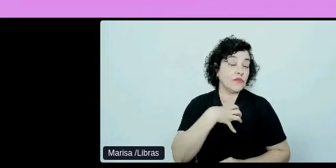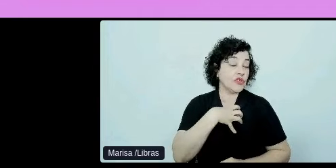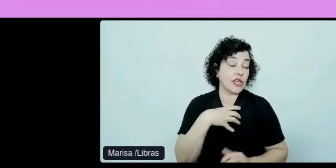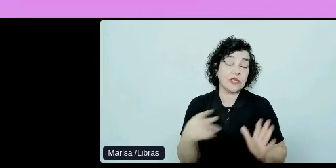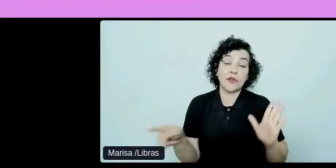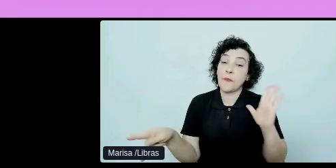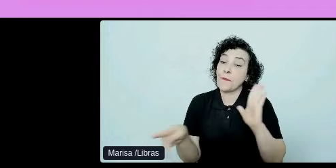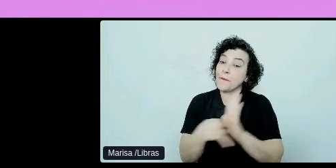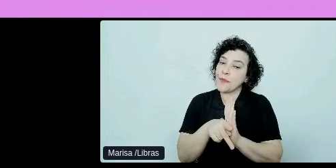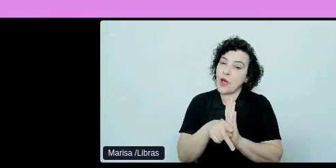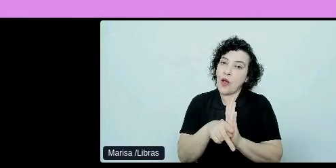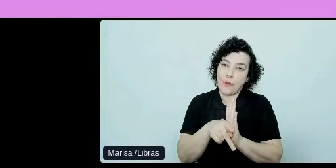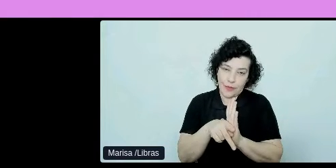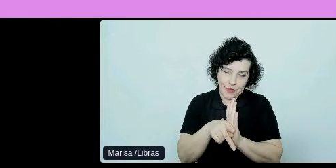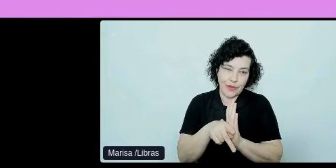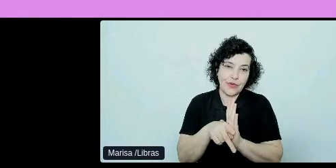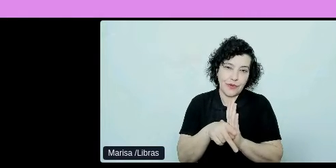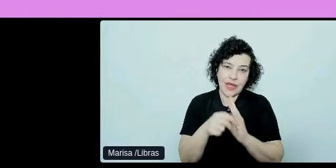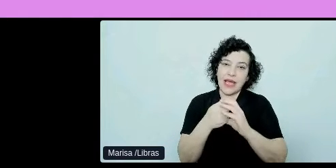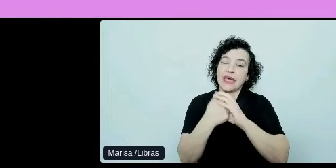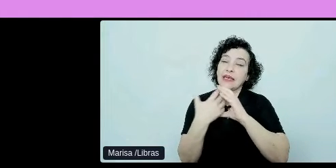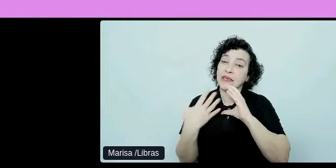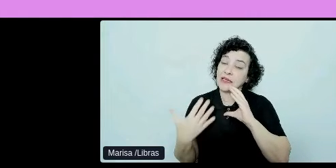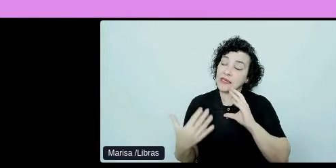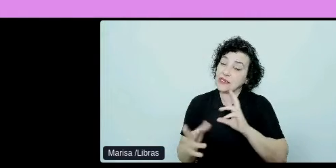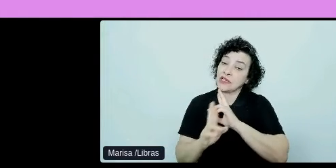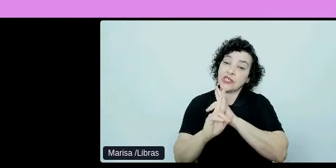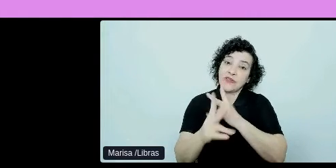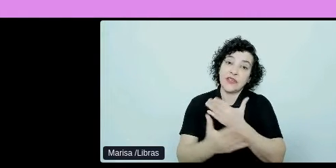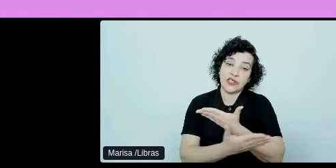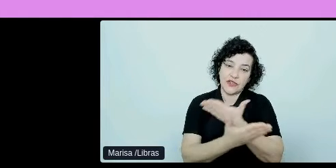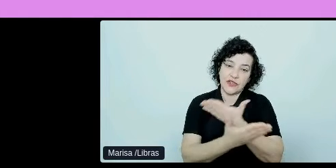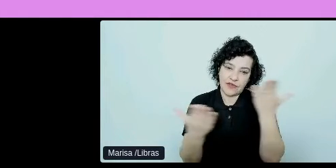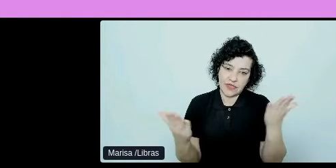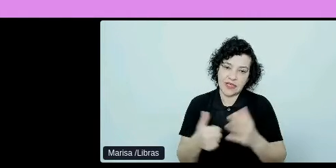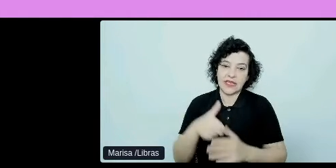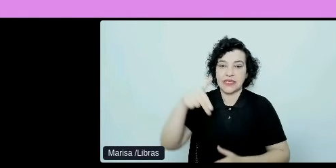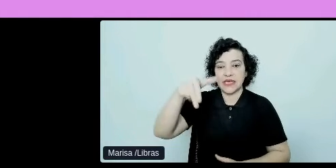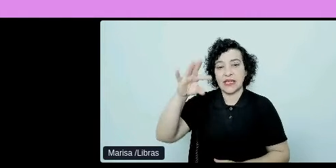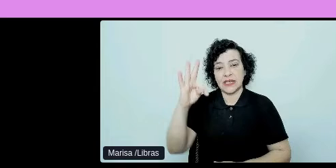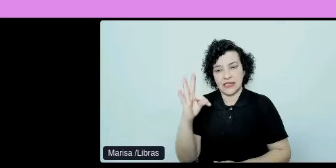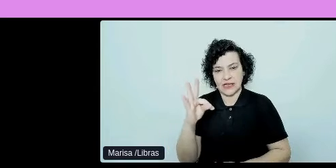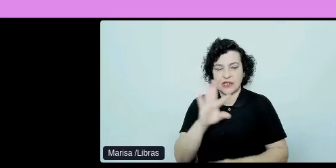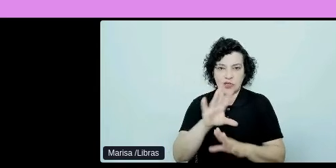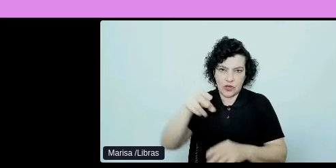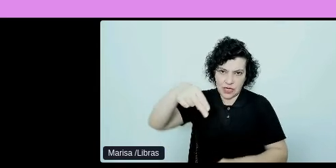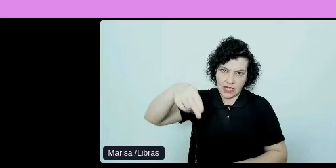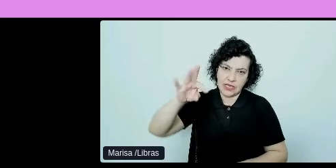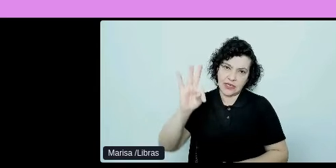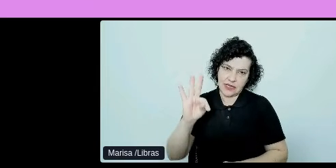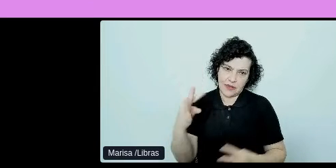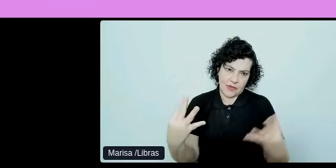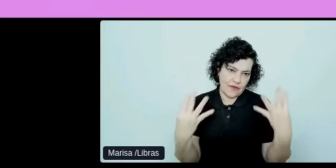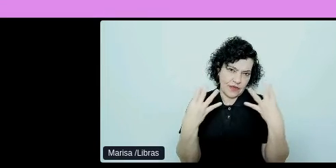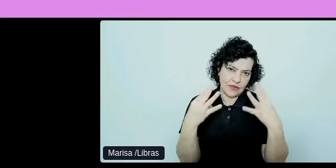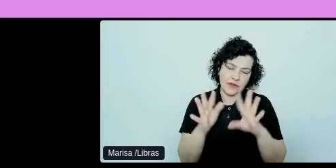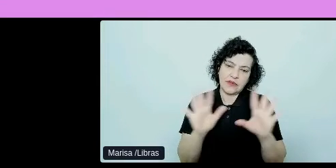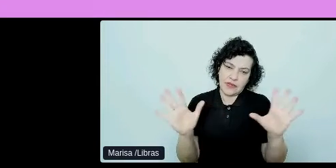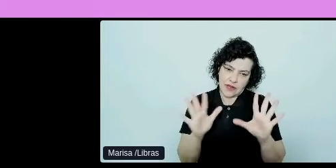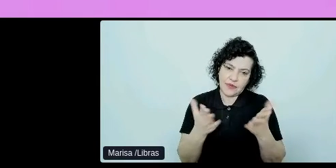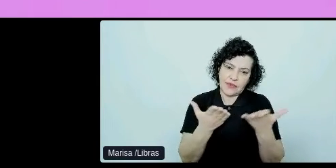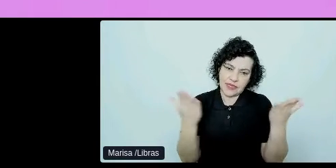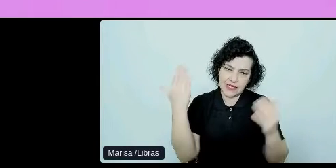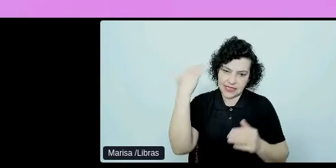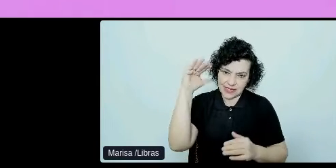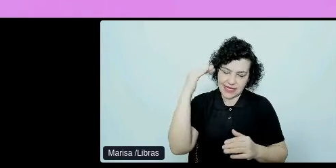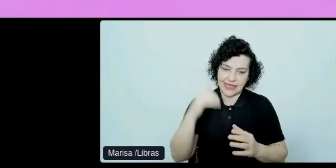é diferente do normal de vocês neurotípicos. Lógico que não necessariamente tem só neurotípicos me ouvindo, mas vocês entenderam o que eu